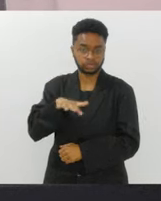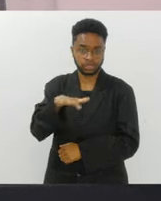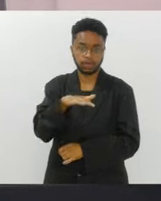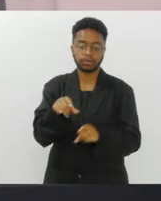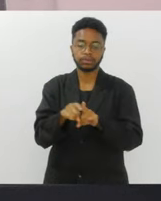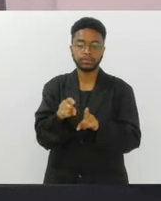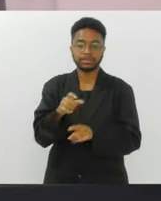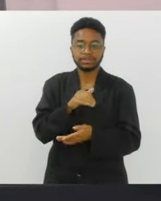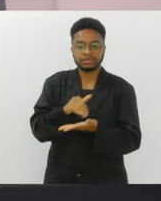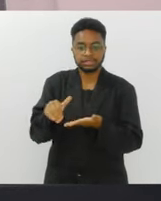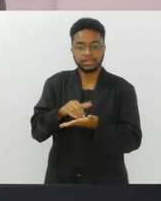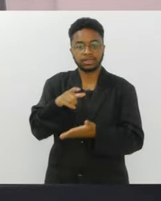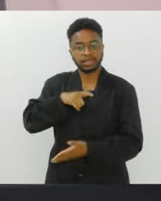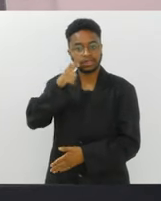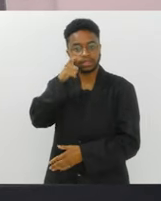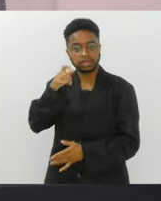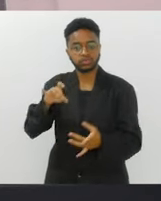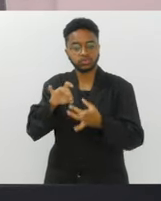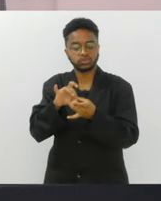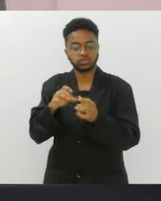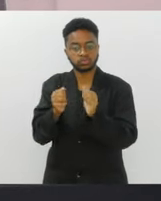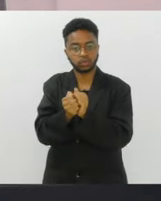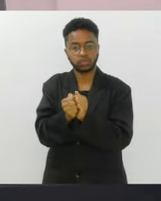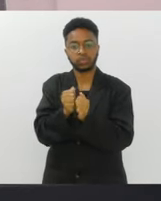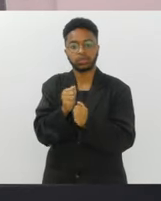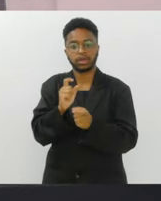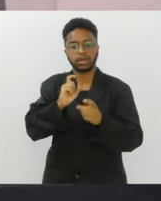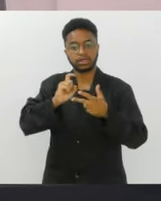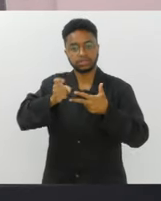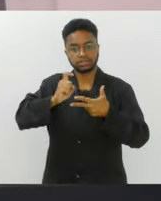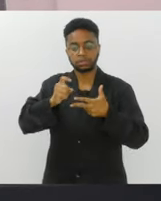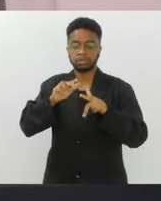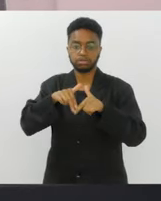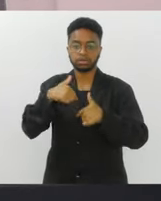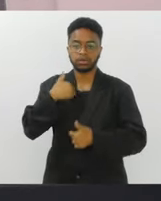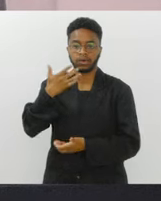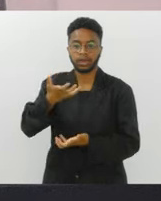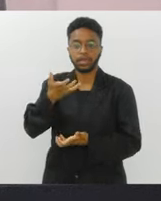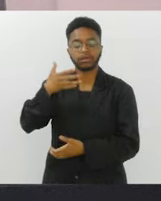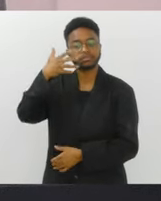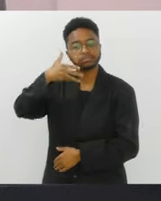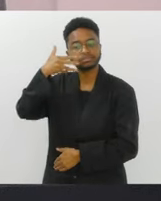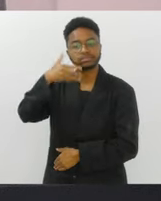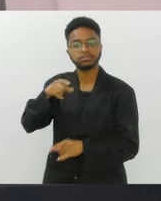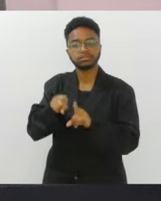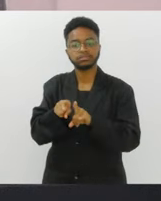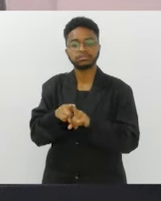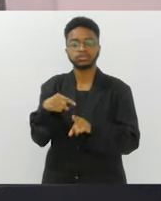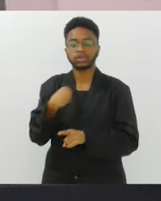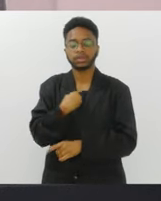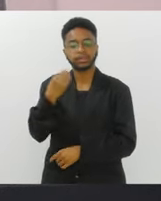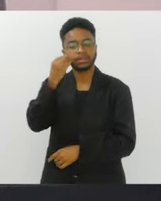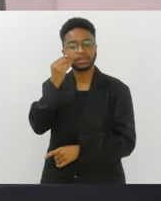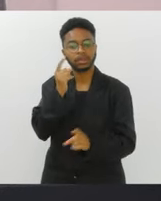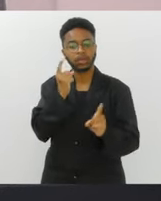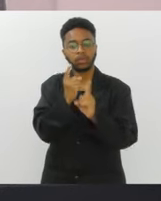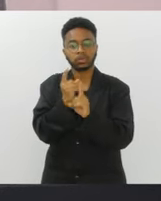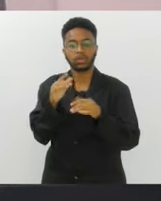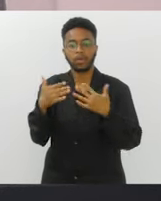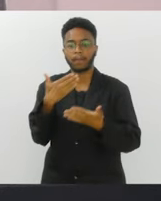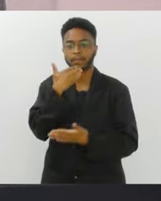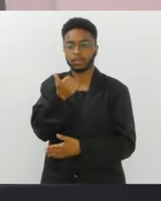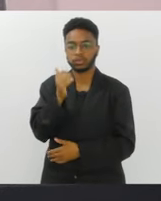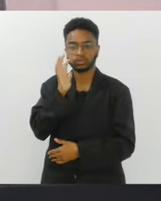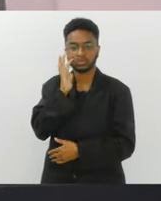parte interessada do governo executivo. São essas minhas palavras que eu quero deixar para que a gente possa encontrar a saída mais rápida